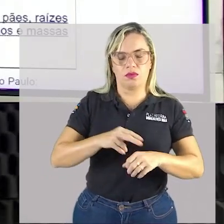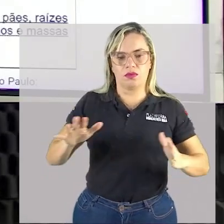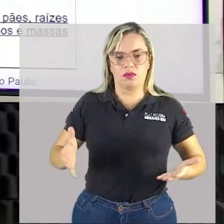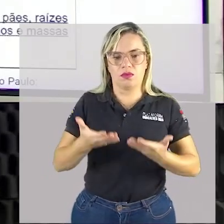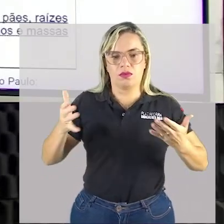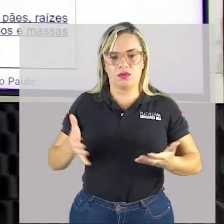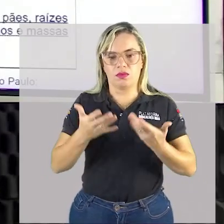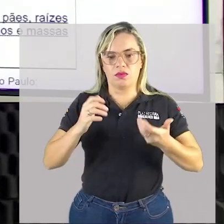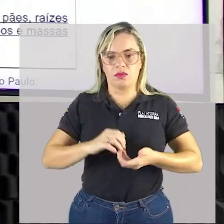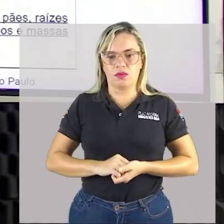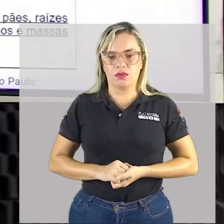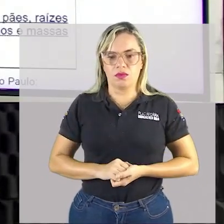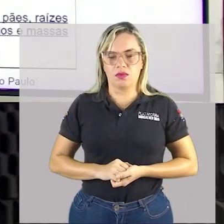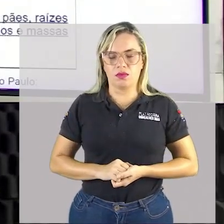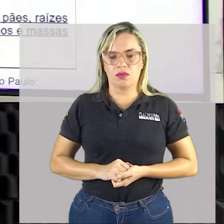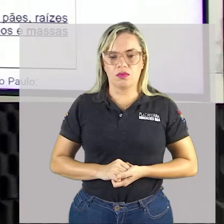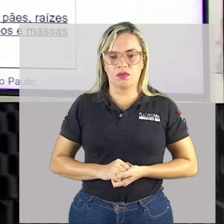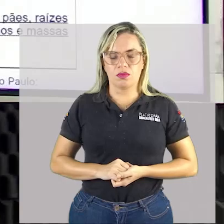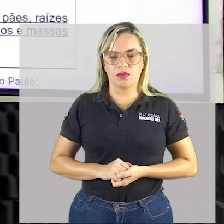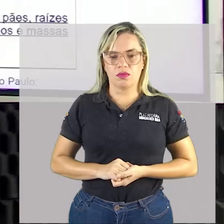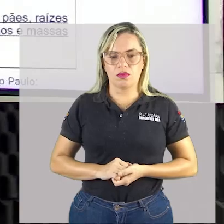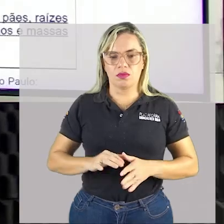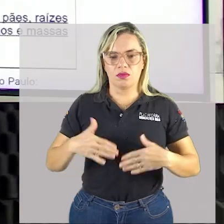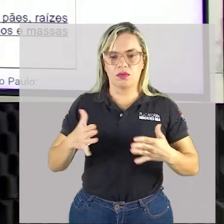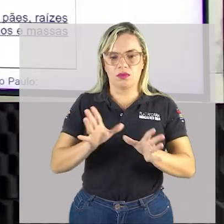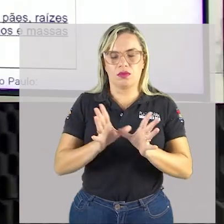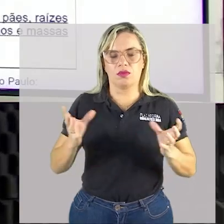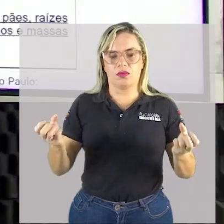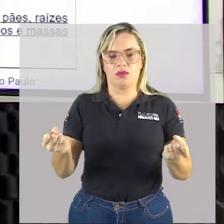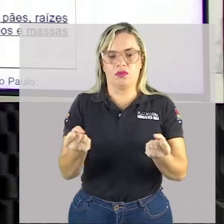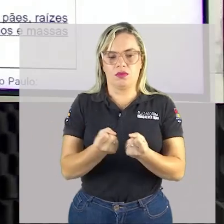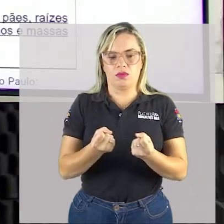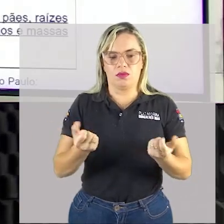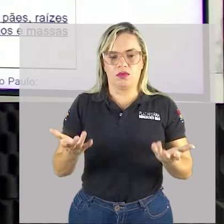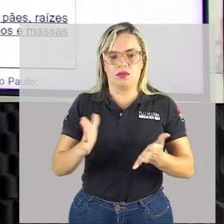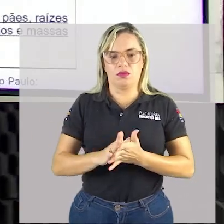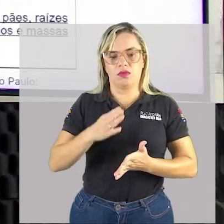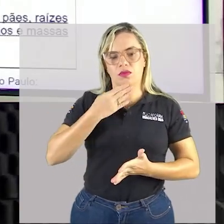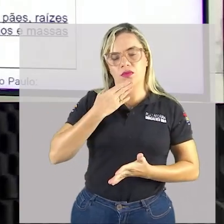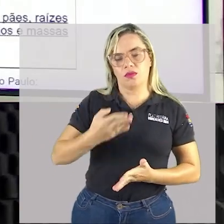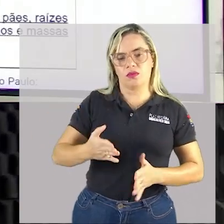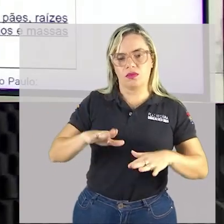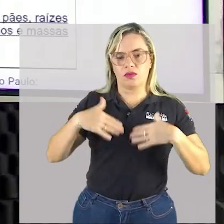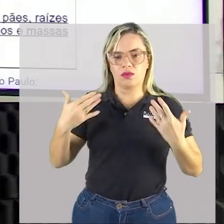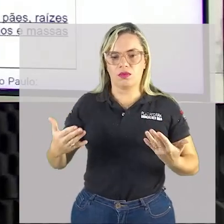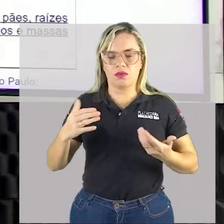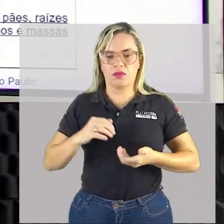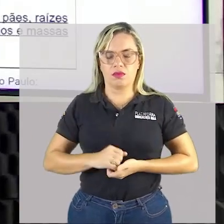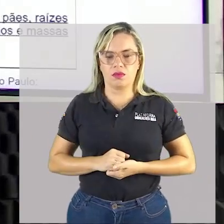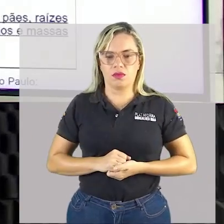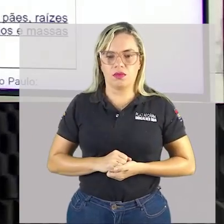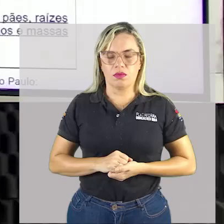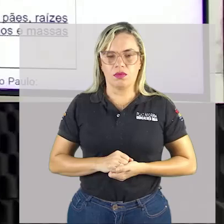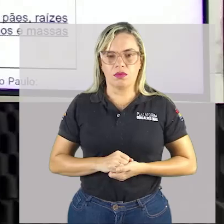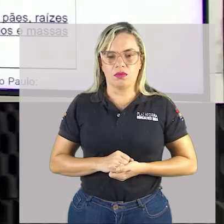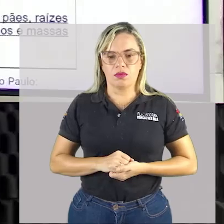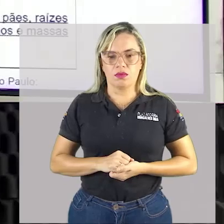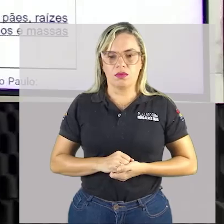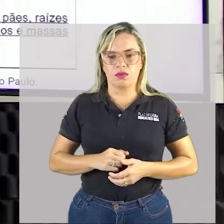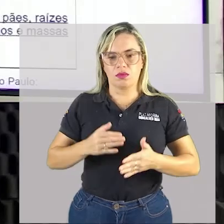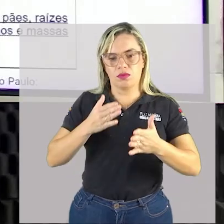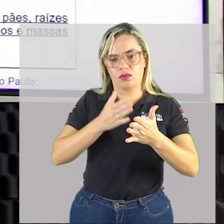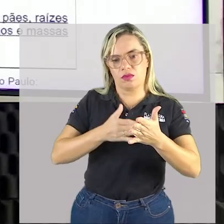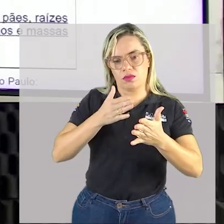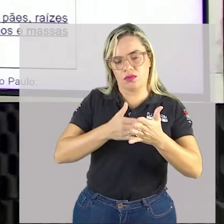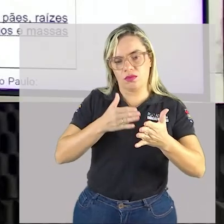Então, peraí. O que a OMS diz? Pede pra gente? Pra gente limitar